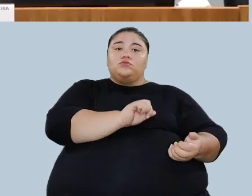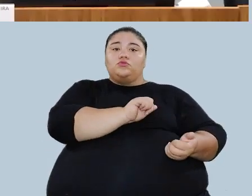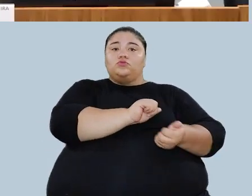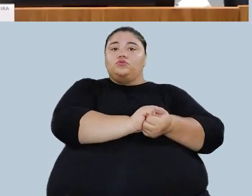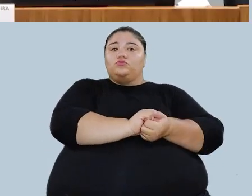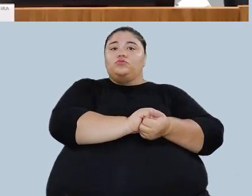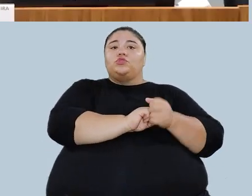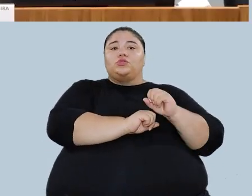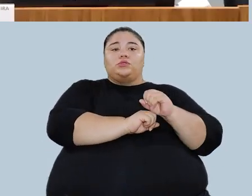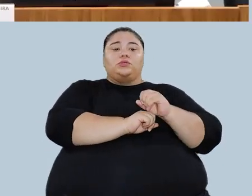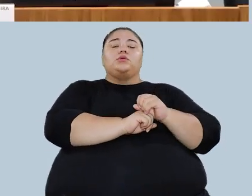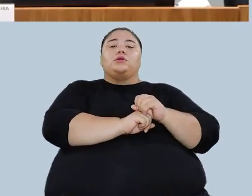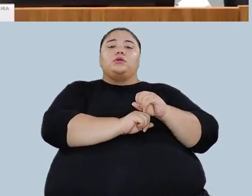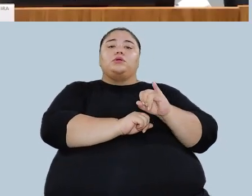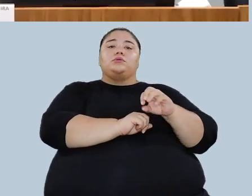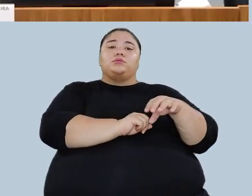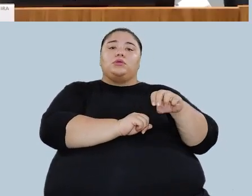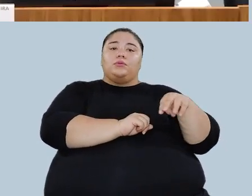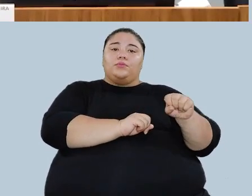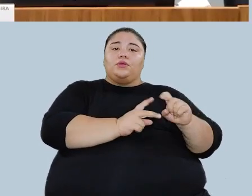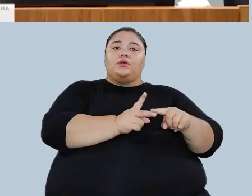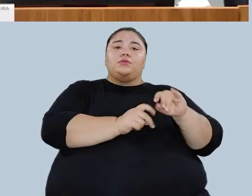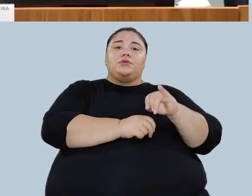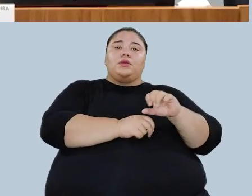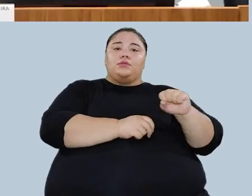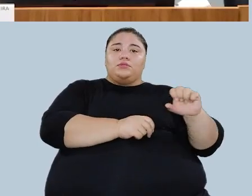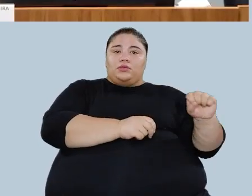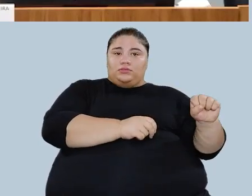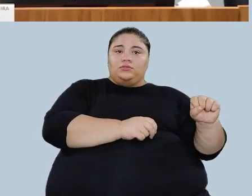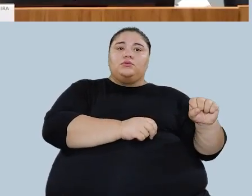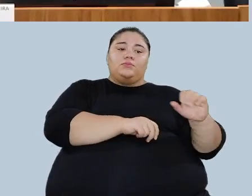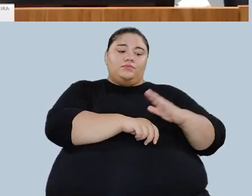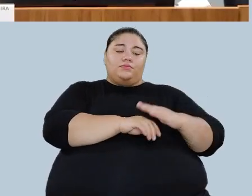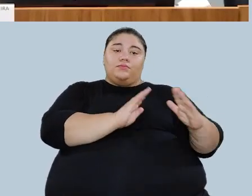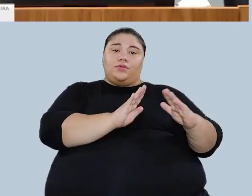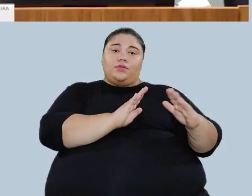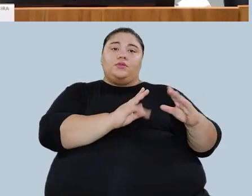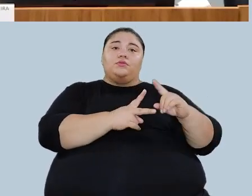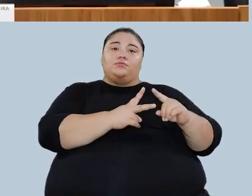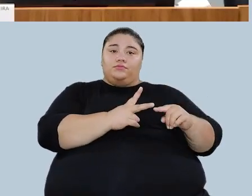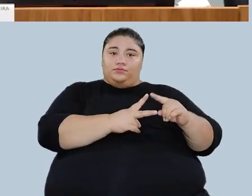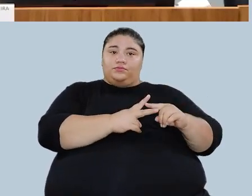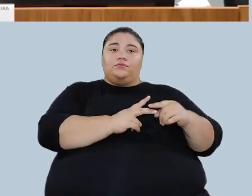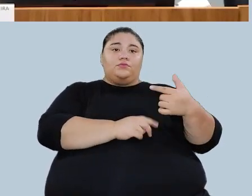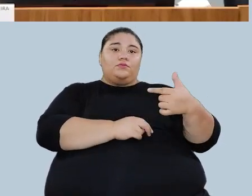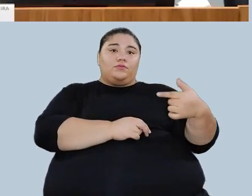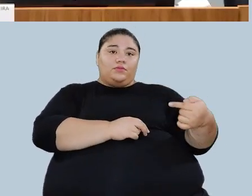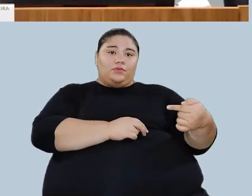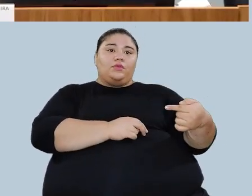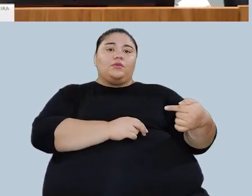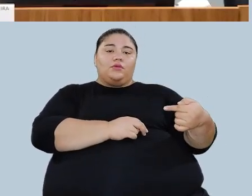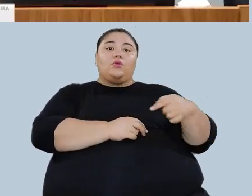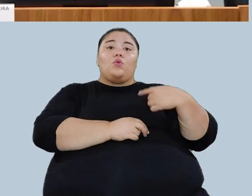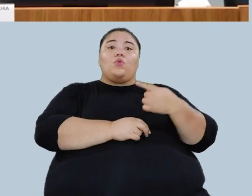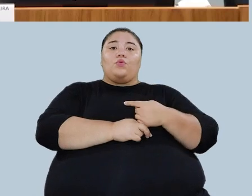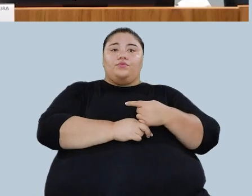junto com o ICMS, ISS, e durante o período de transição do PIS e da COFINS, que é 27, né,